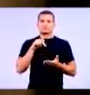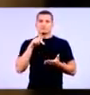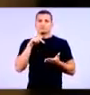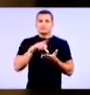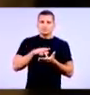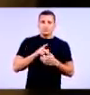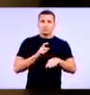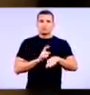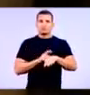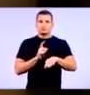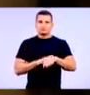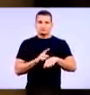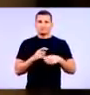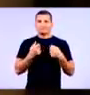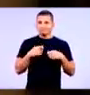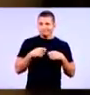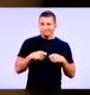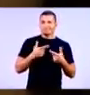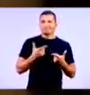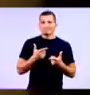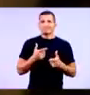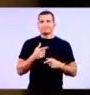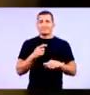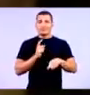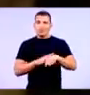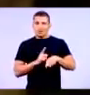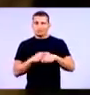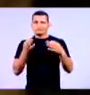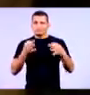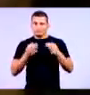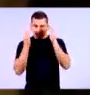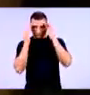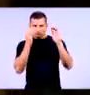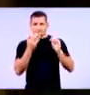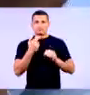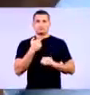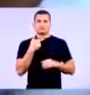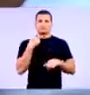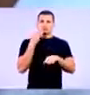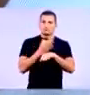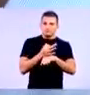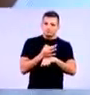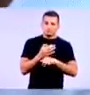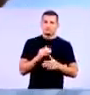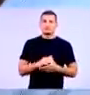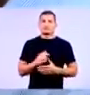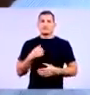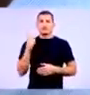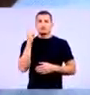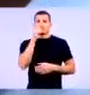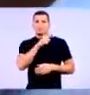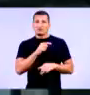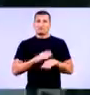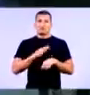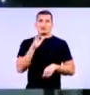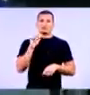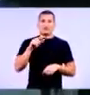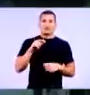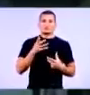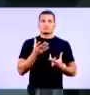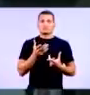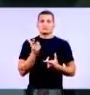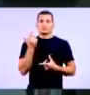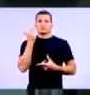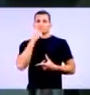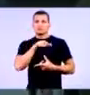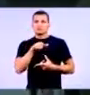os horários, porque tem que ser sistemático, olhar aquele horário, não pode faltar. A dificuldade maior que eu falo é conciliar